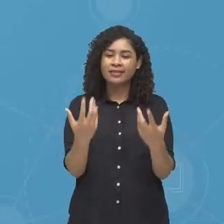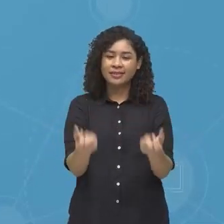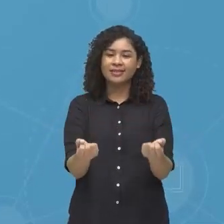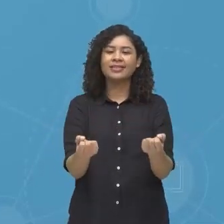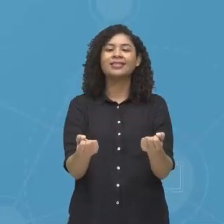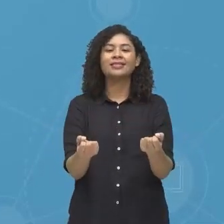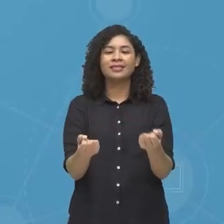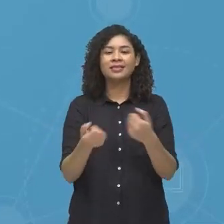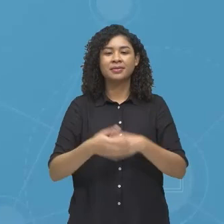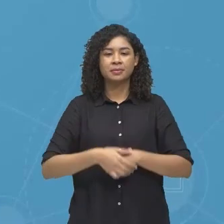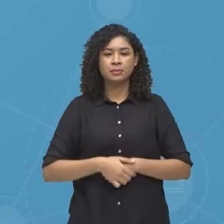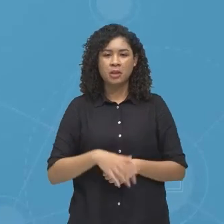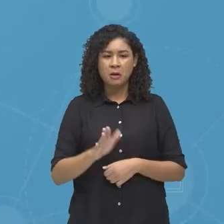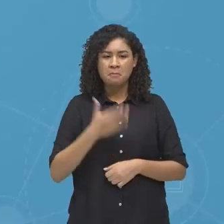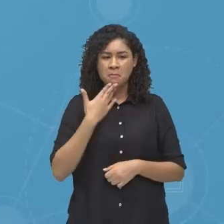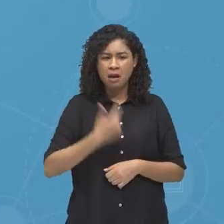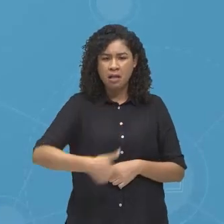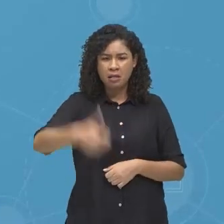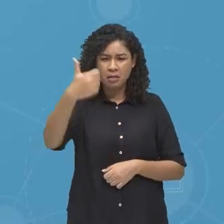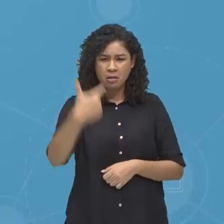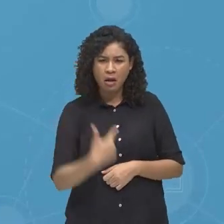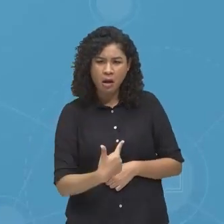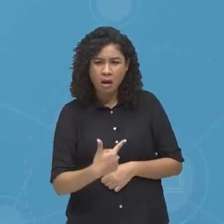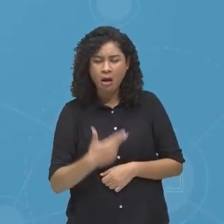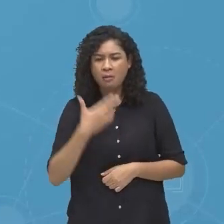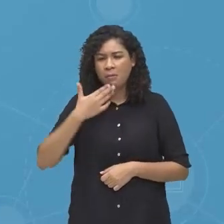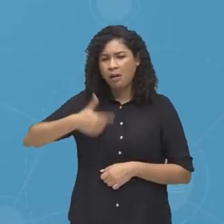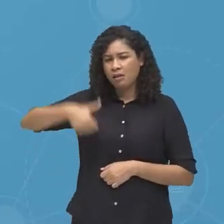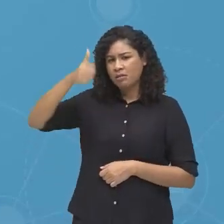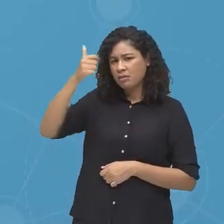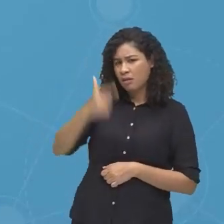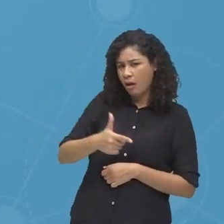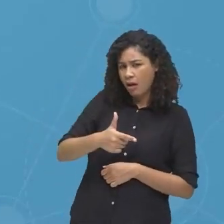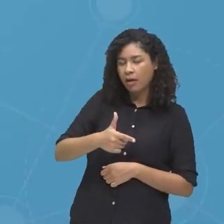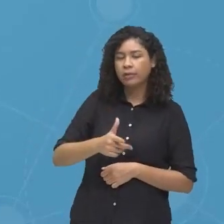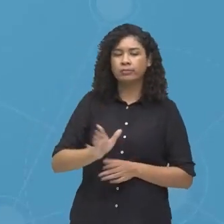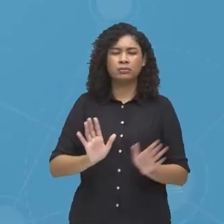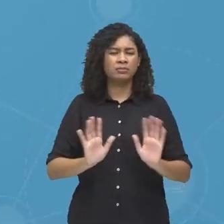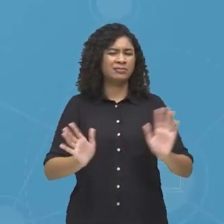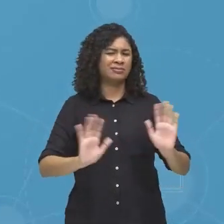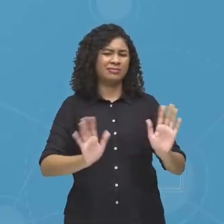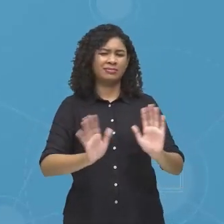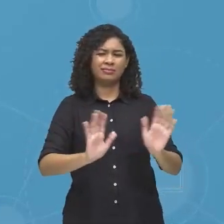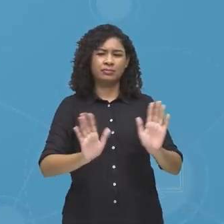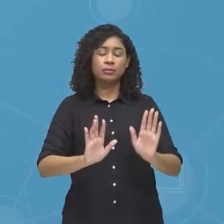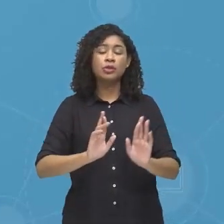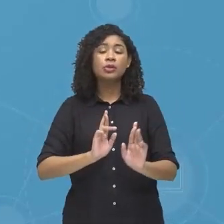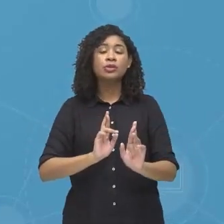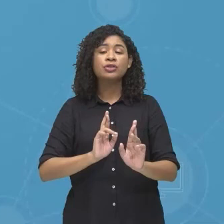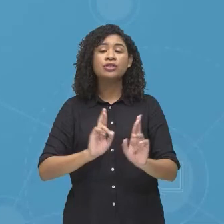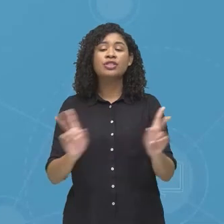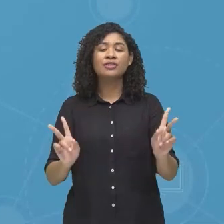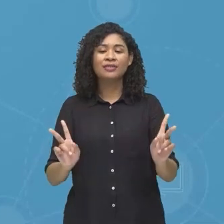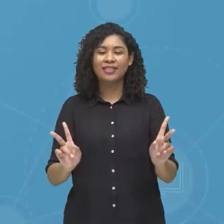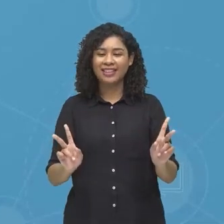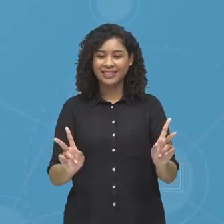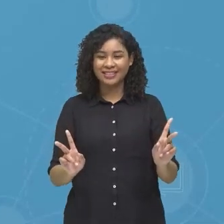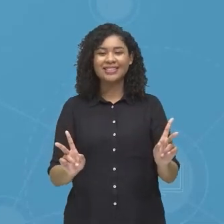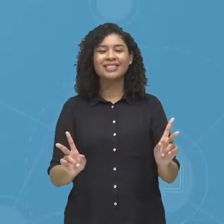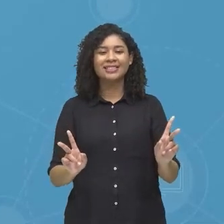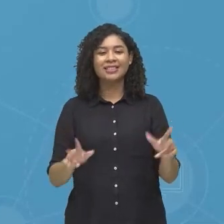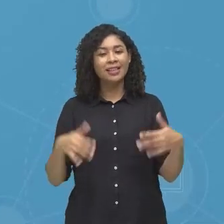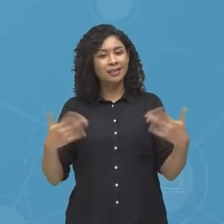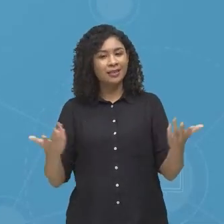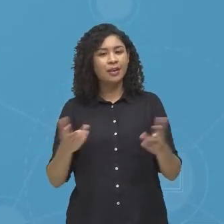são maiores, não são melhores, não são piores, não são menores, mas são diferentes. E o